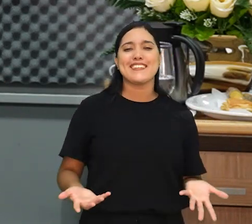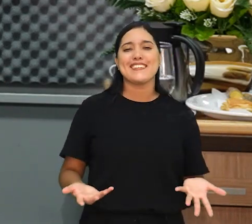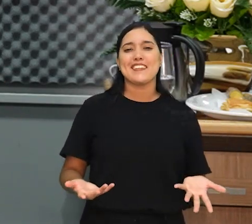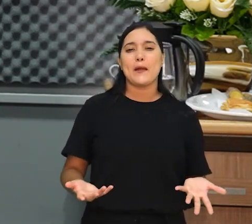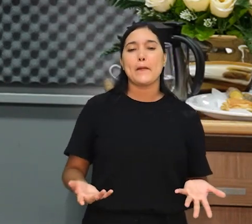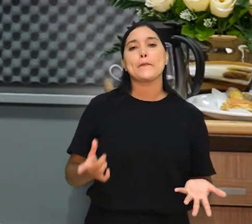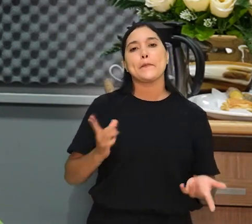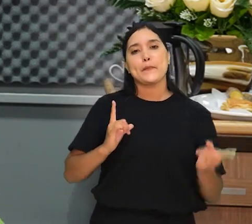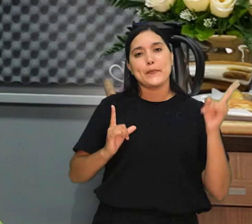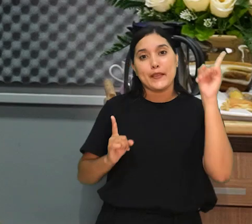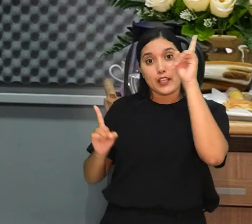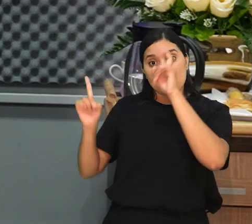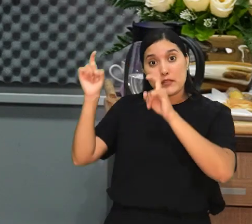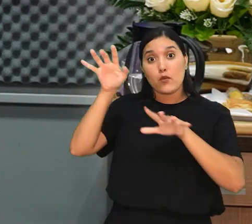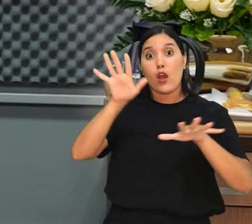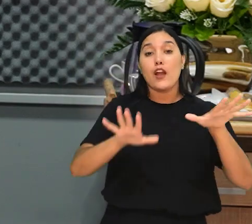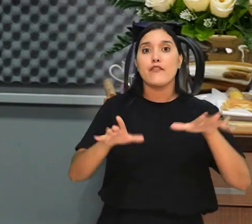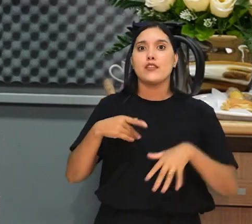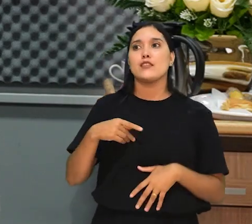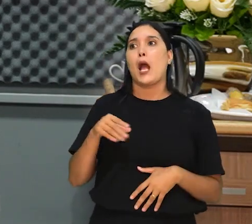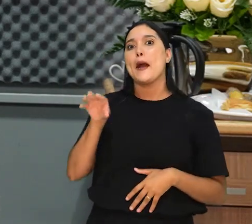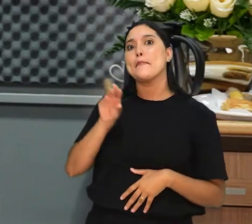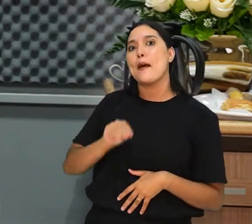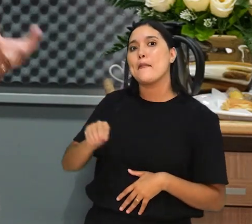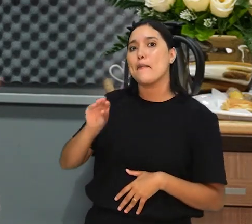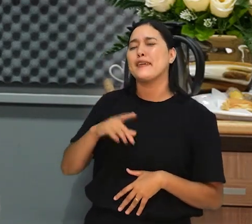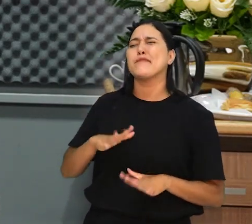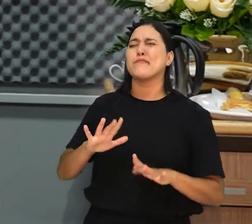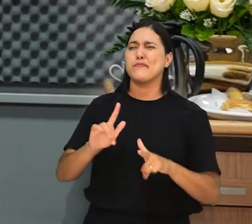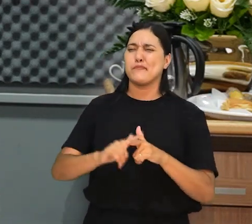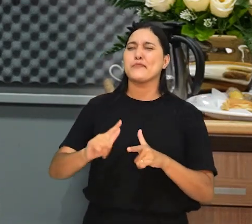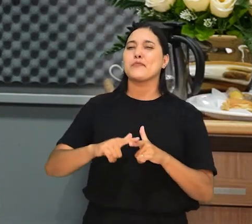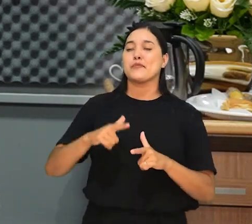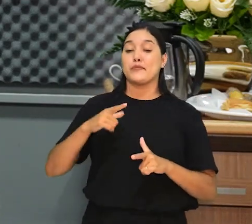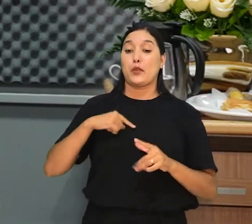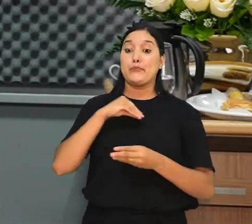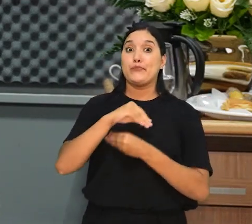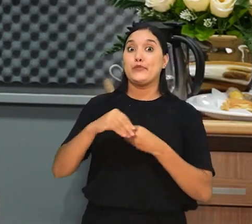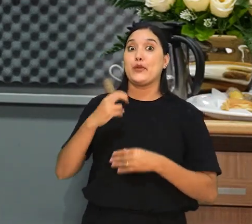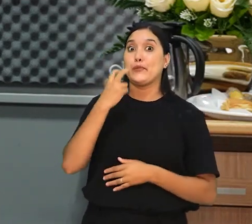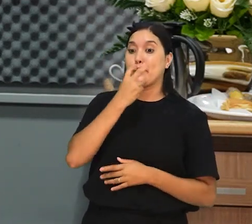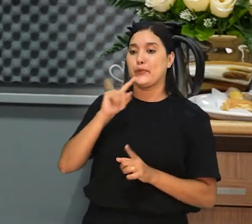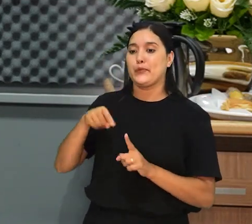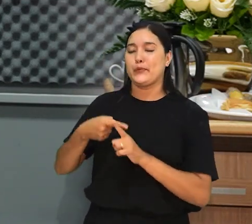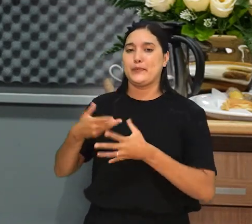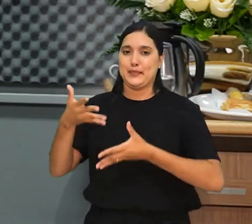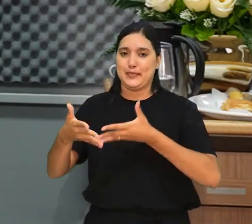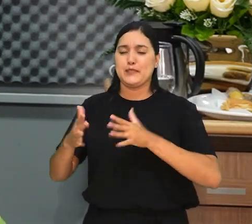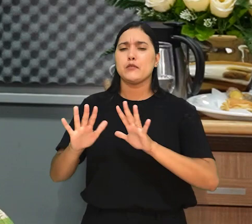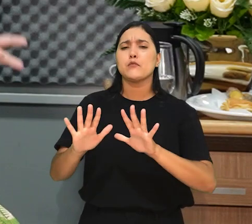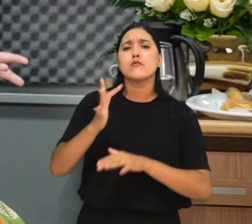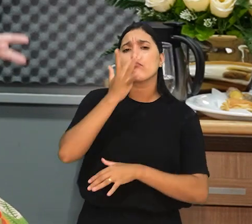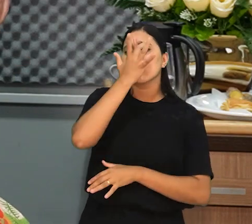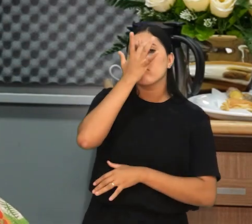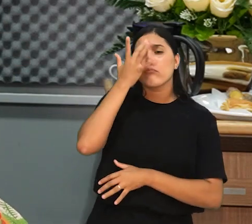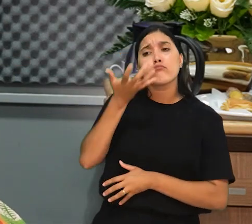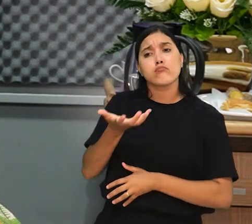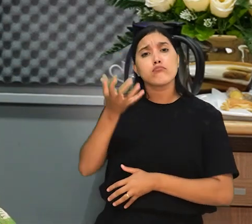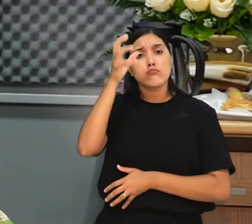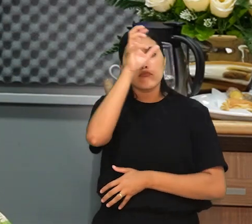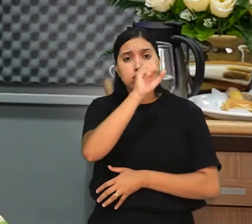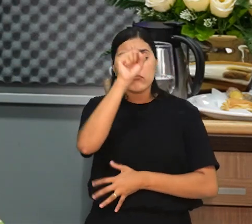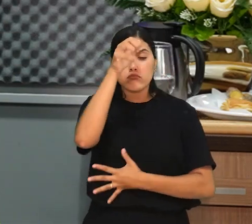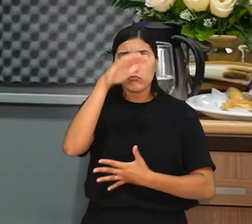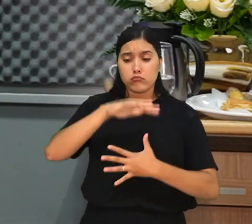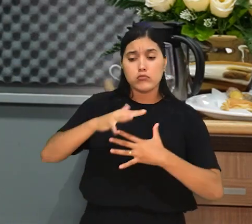fala com a expressão, às vezes eu abro a boca, mas como eu falei, né, eu cometo o erro de falar, porque às vezes acaba confundido. Então, a mesma coisa, a pessoa que